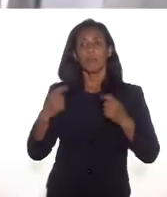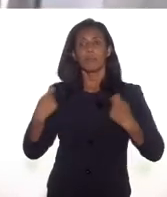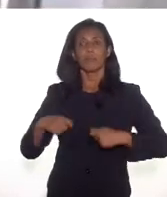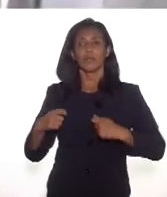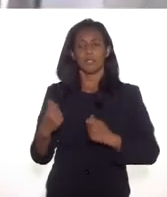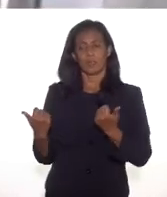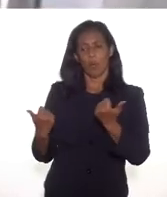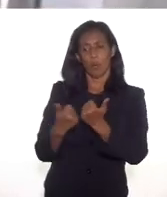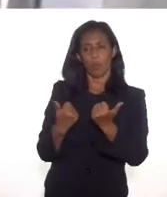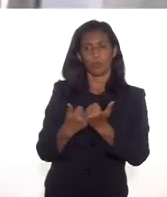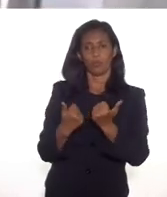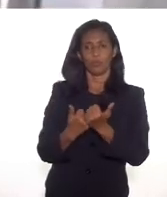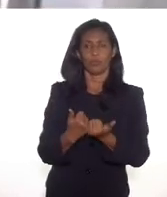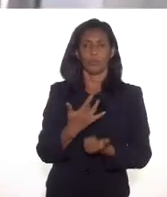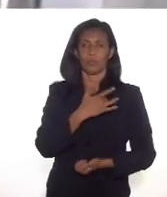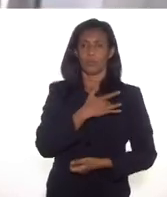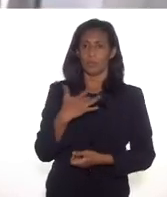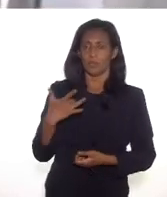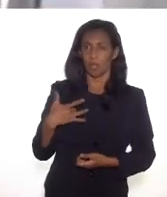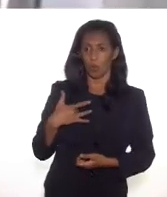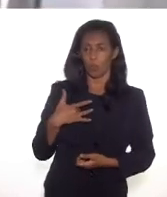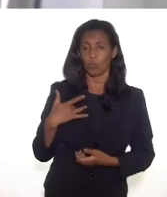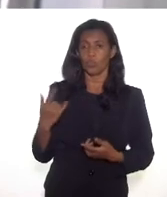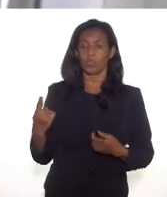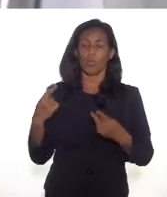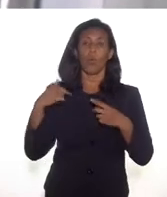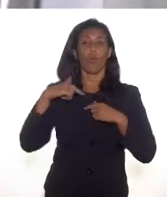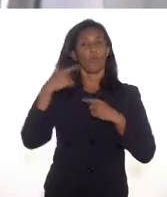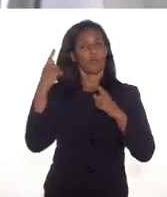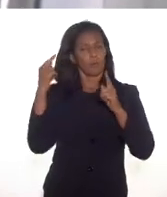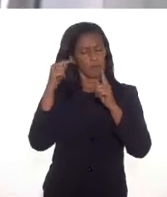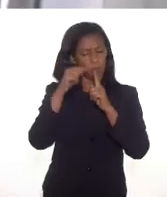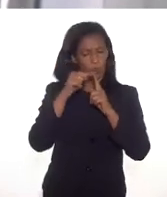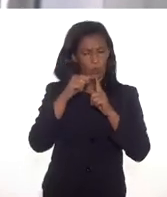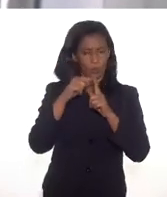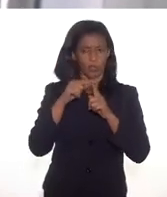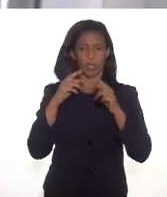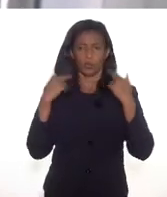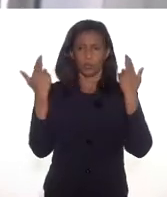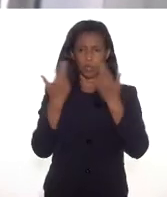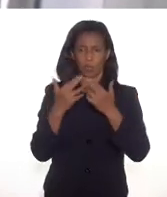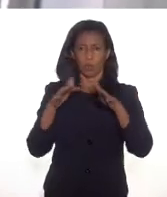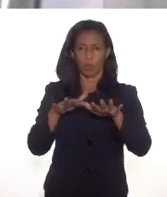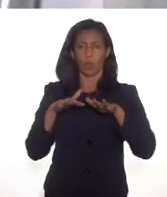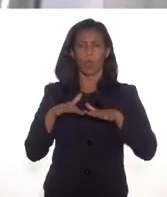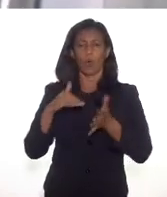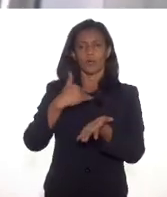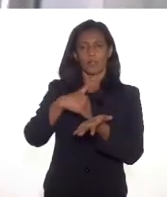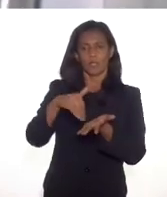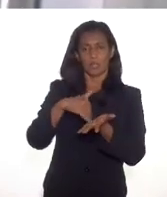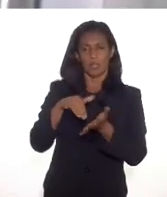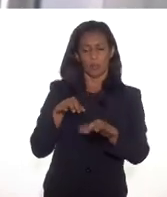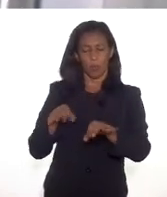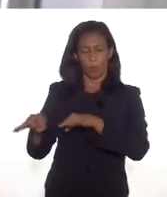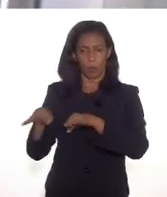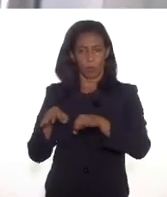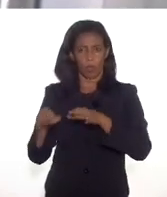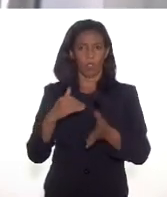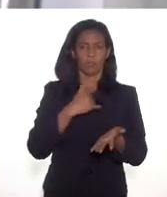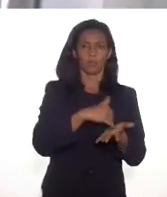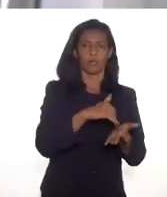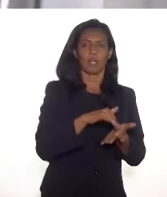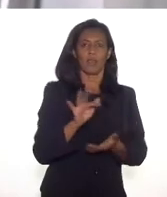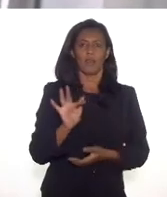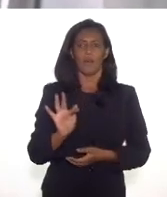de demandas também serão objeto de uma audiência pública específica com a presença do secretário de Planejamento, do secretário de Fazenda, além, é